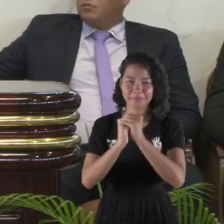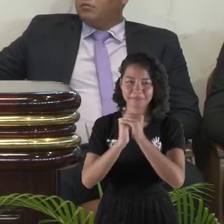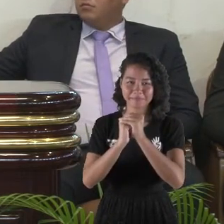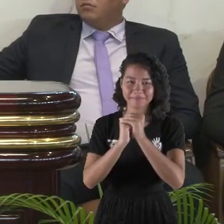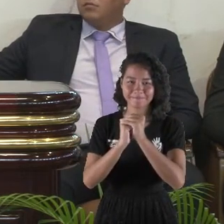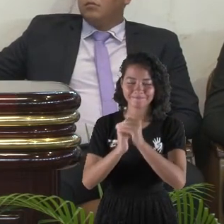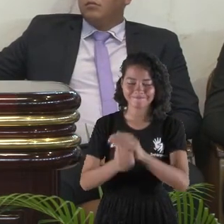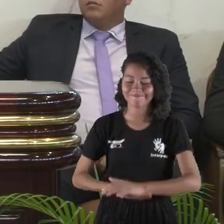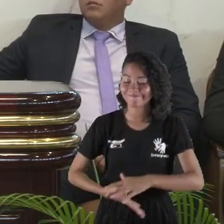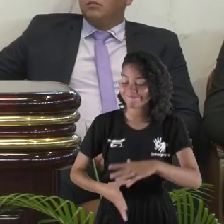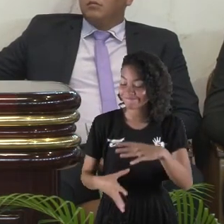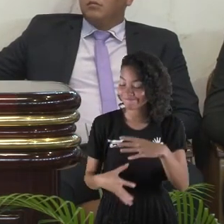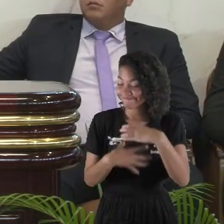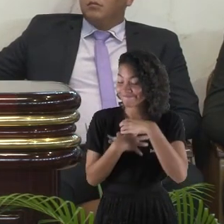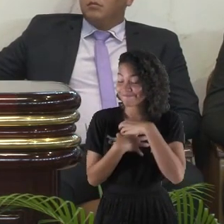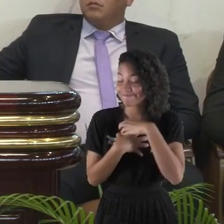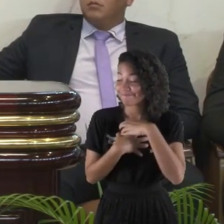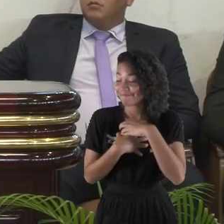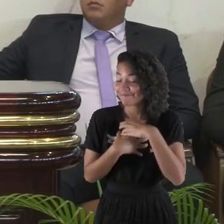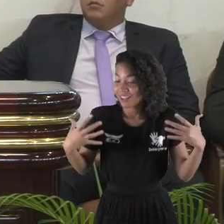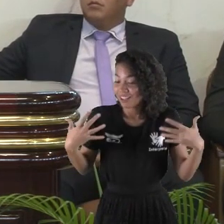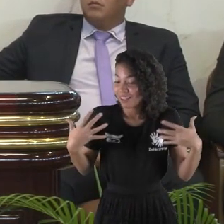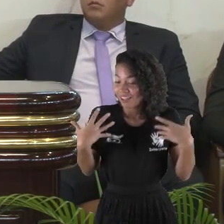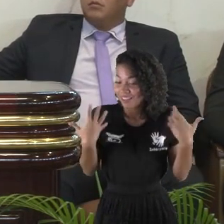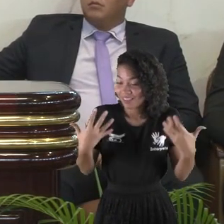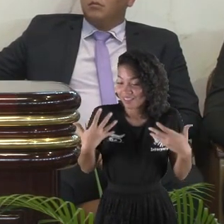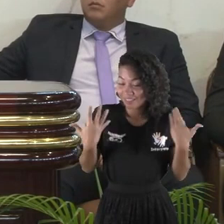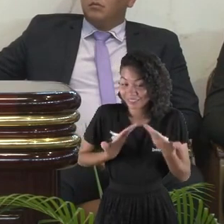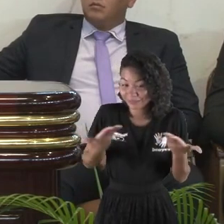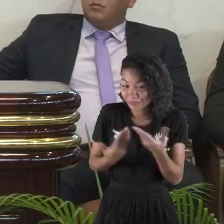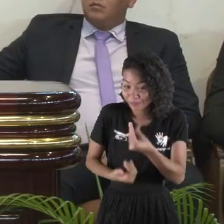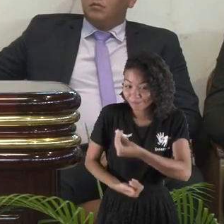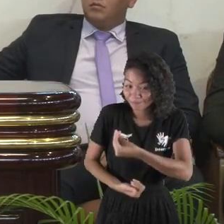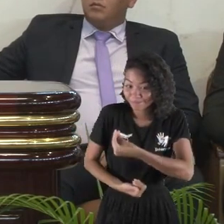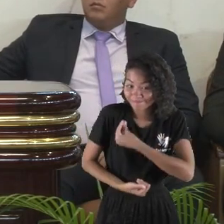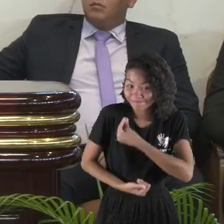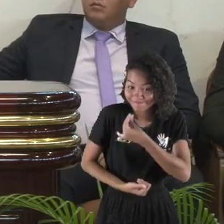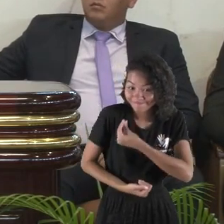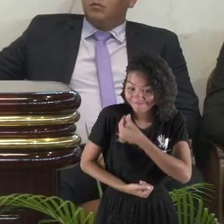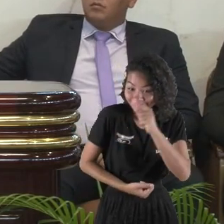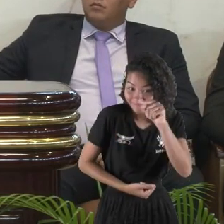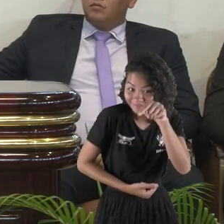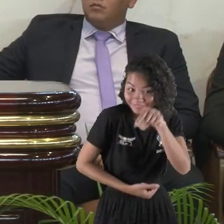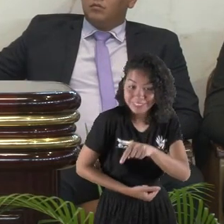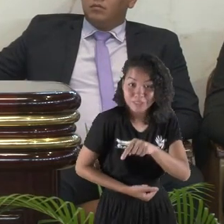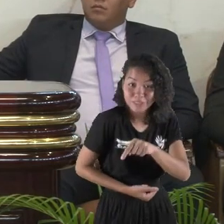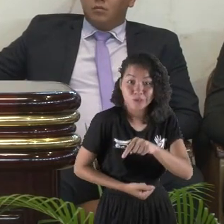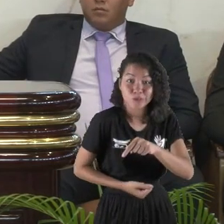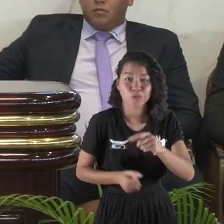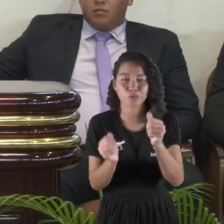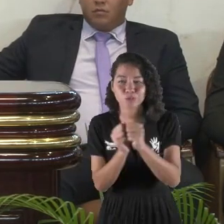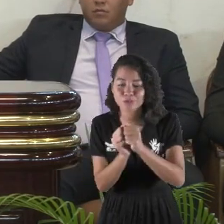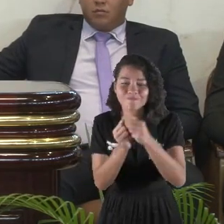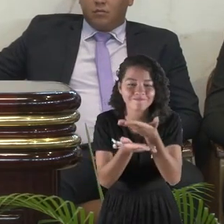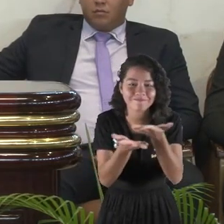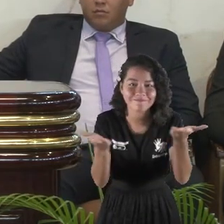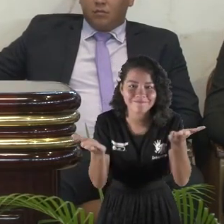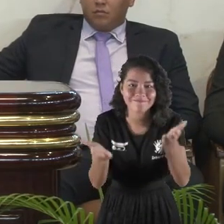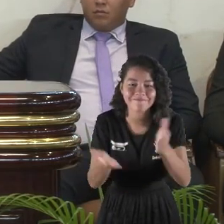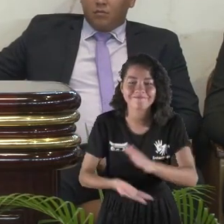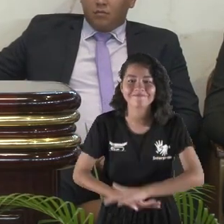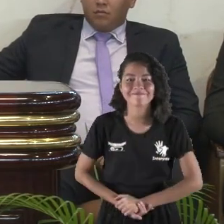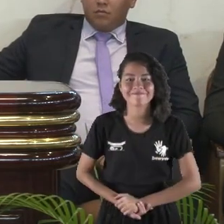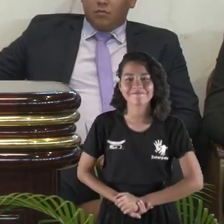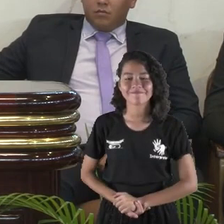Para mim é um motivo de muita alegria estar aqui nessa tarde juntamente com os irmãos. Também não quero ser prolixa, mas